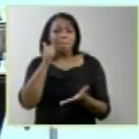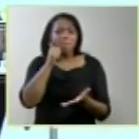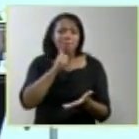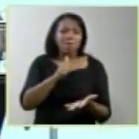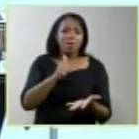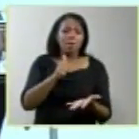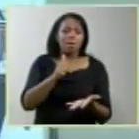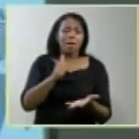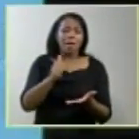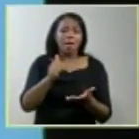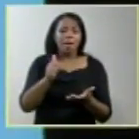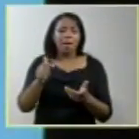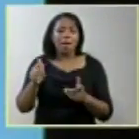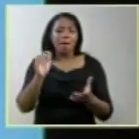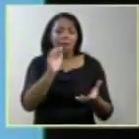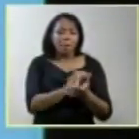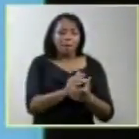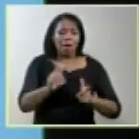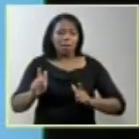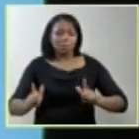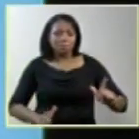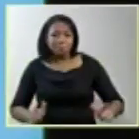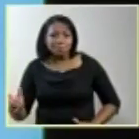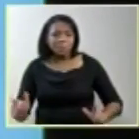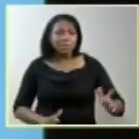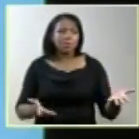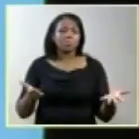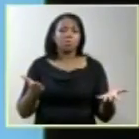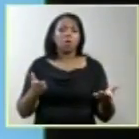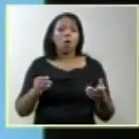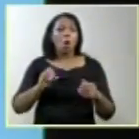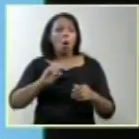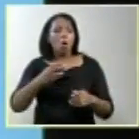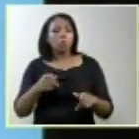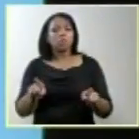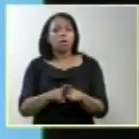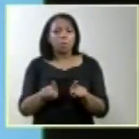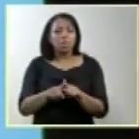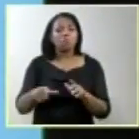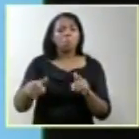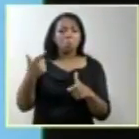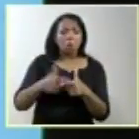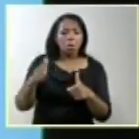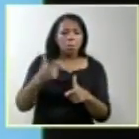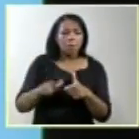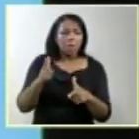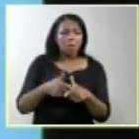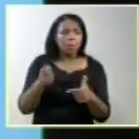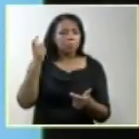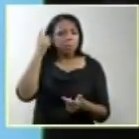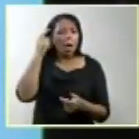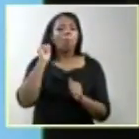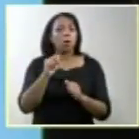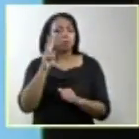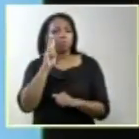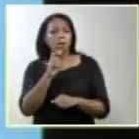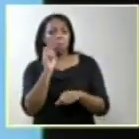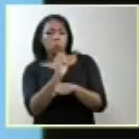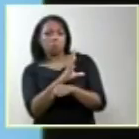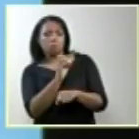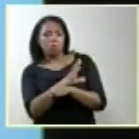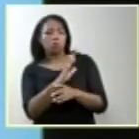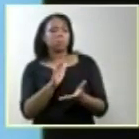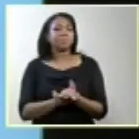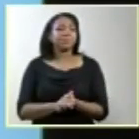Se você é parente de alguém que teve um feto com anencefalia, o risco de você ter também a mesma situação é maior.